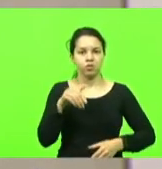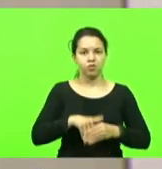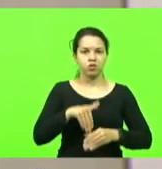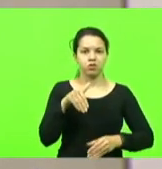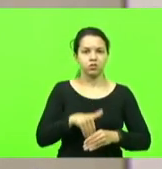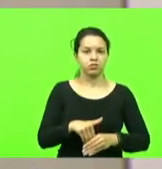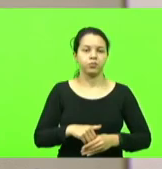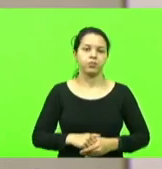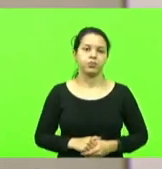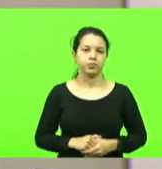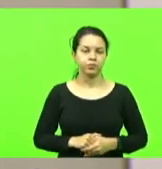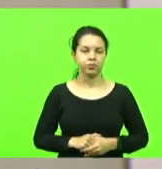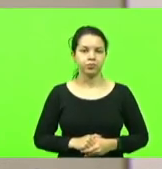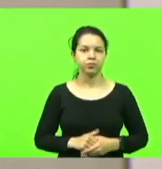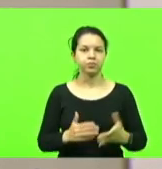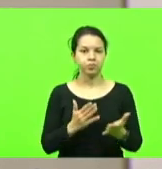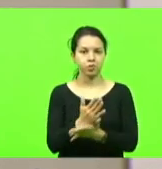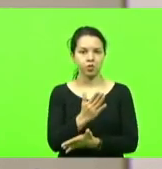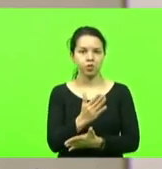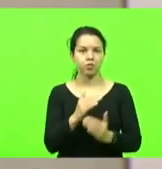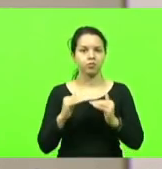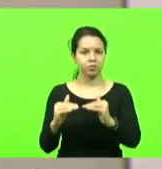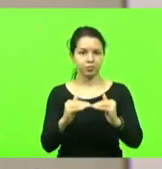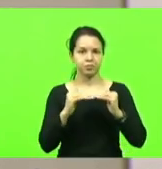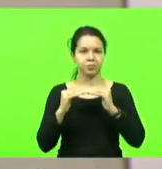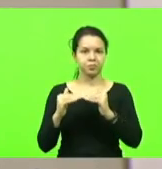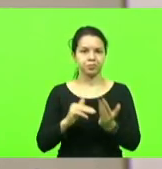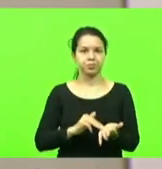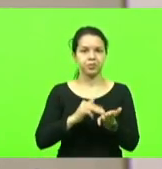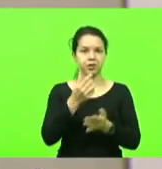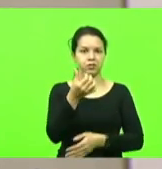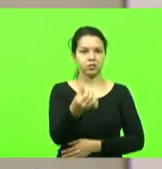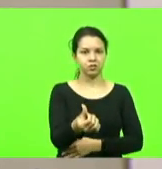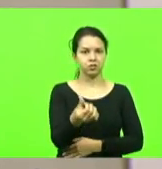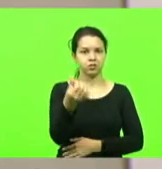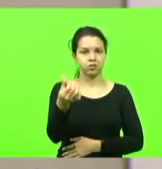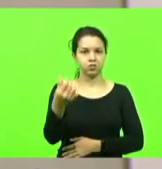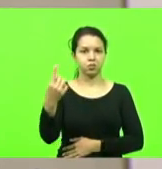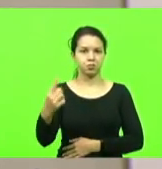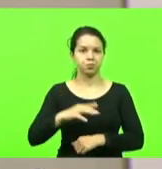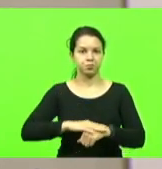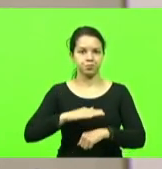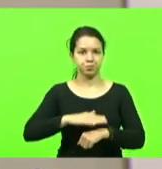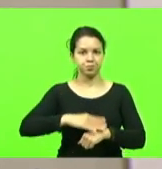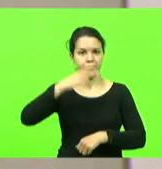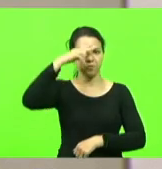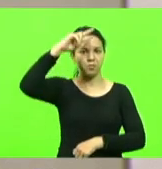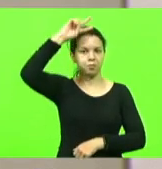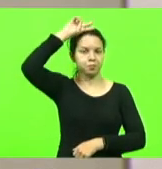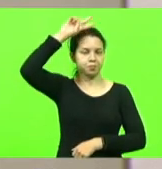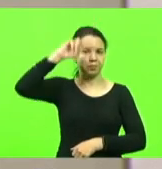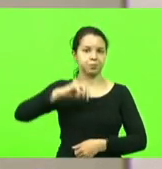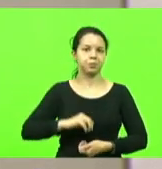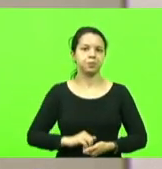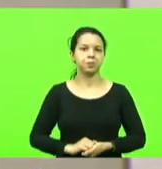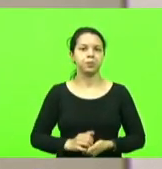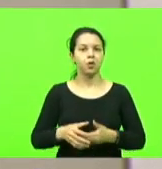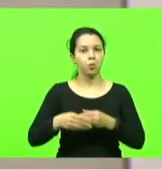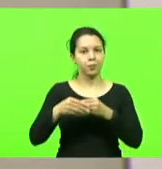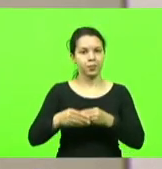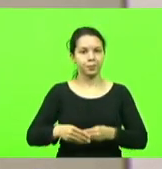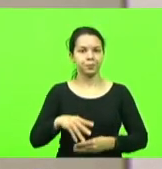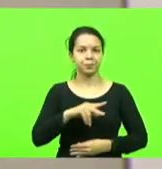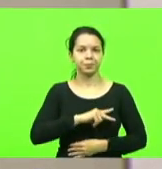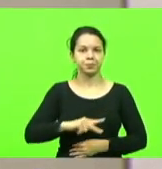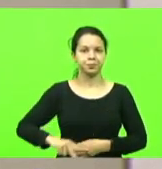se encontram. Aprovado por unanimidade. Moção 661, autor deputado doutor Vicente Caro Preso, cumprimentando a